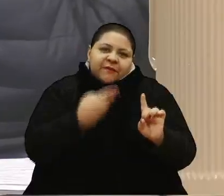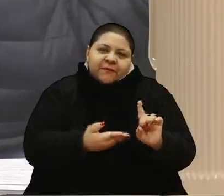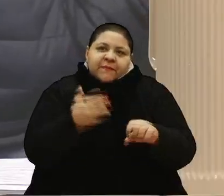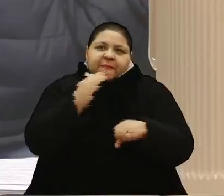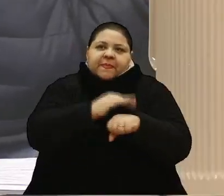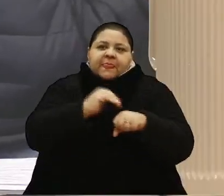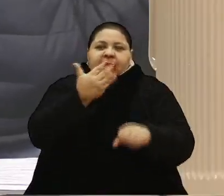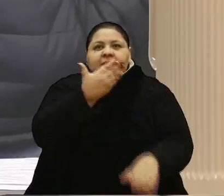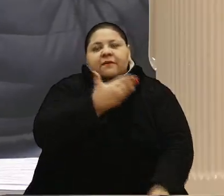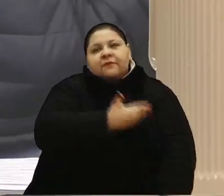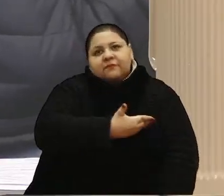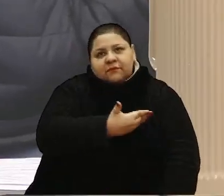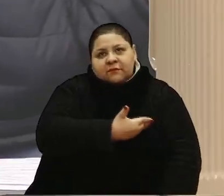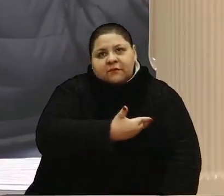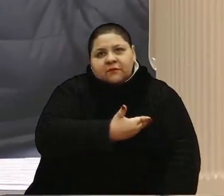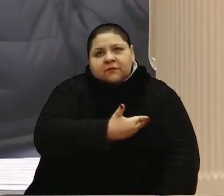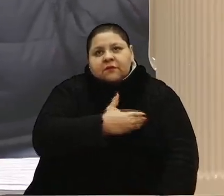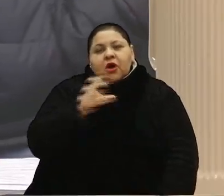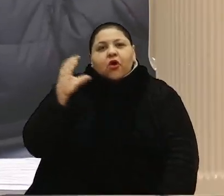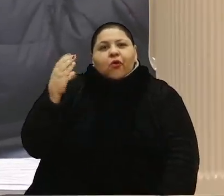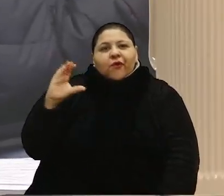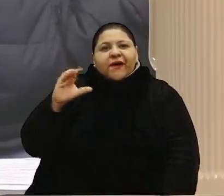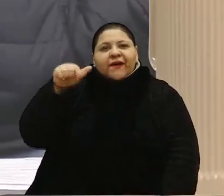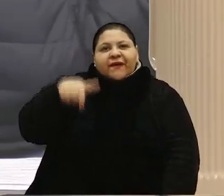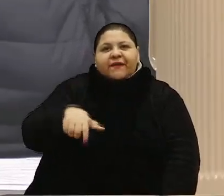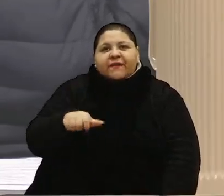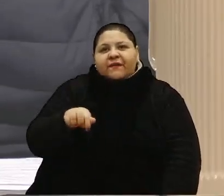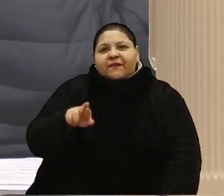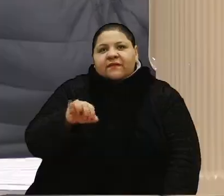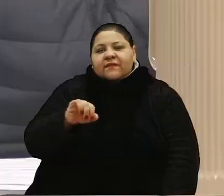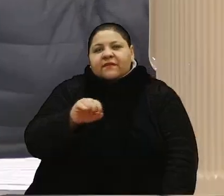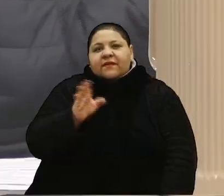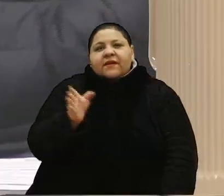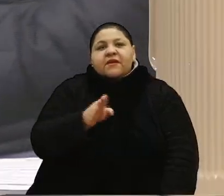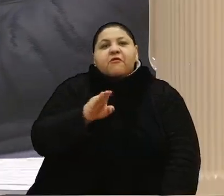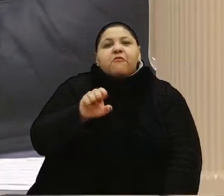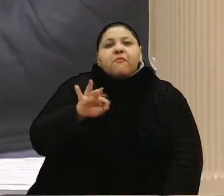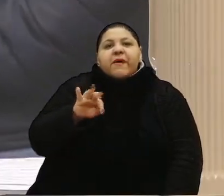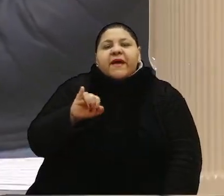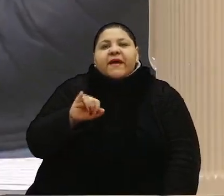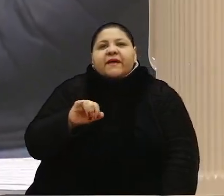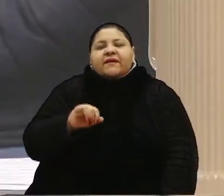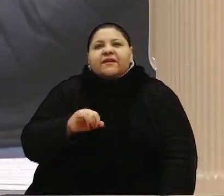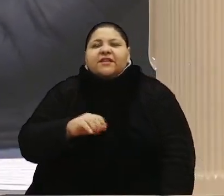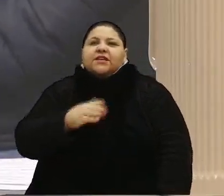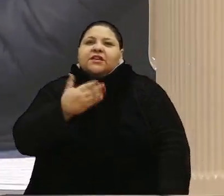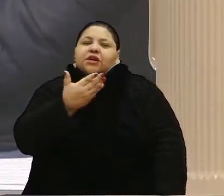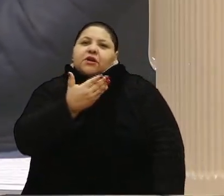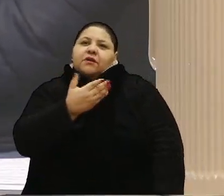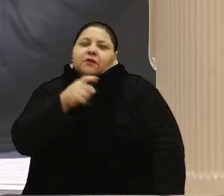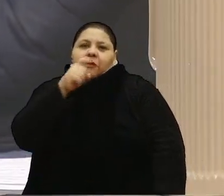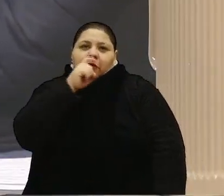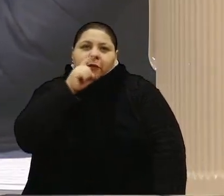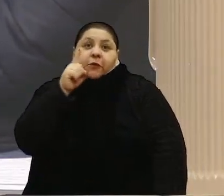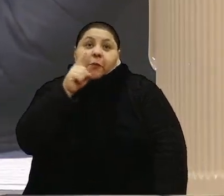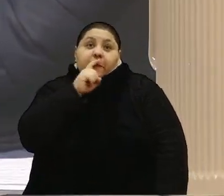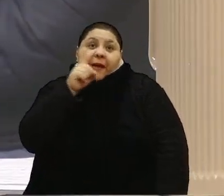queridos amigos, cunhado, aqui o seu Ari e a dona Beth, que estão conosco, os pais do Marcelo, que trabalha conosco aqui na